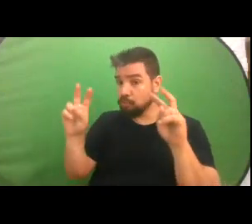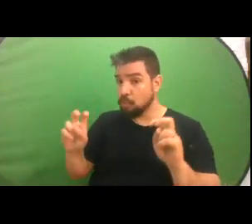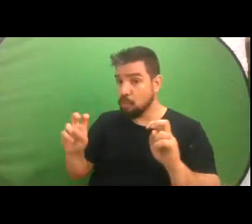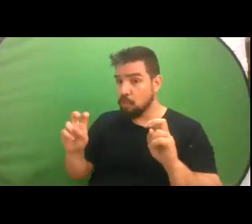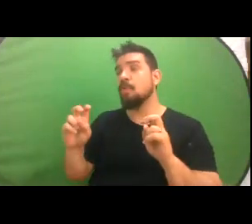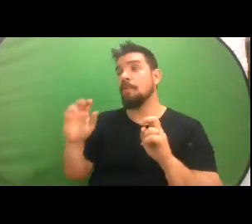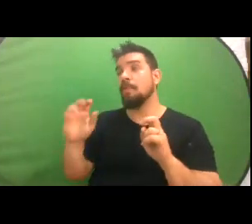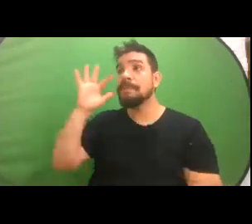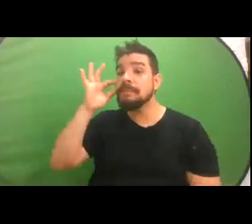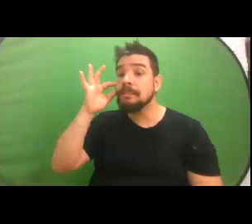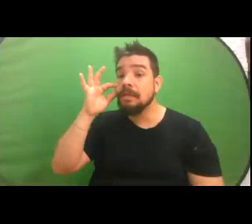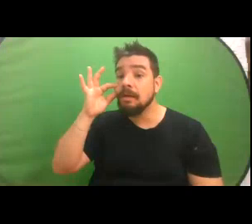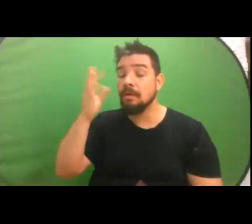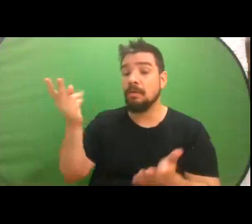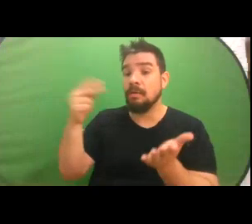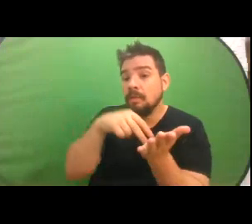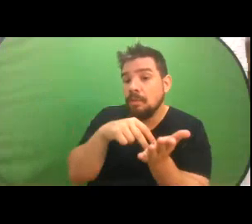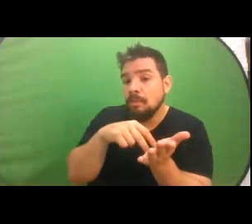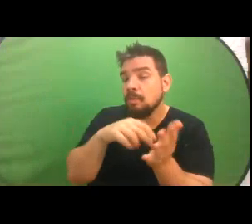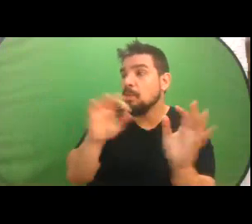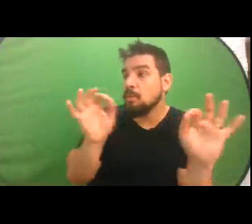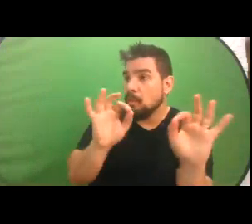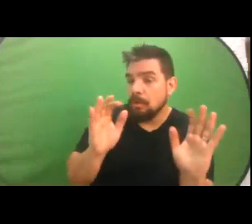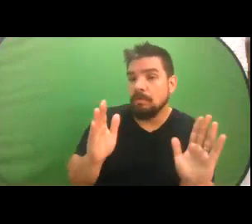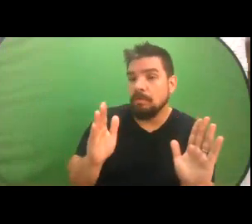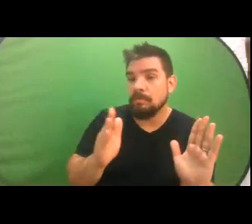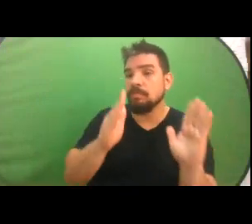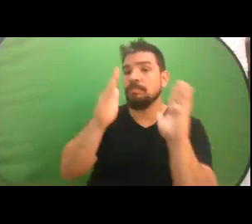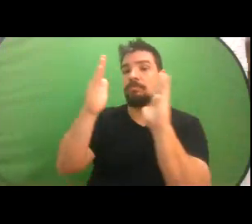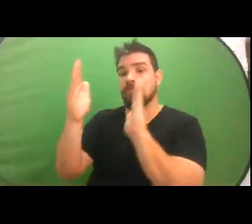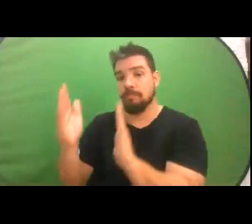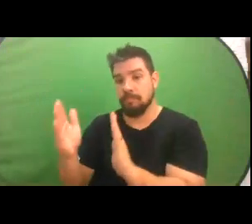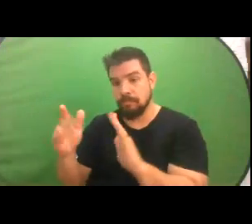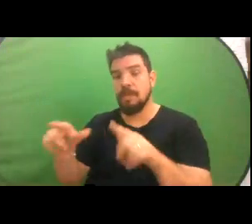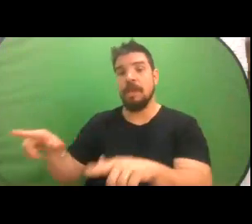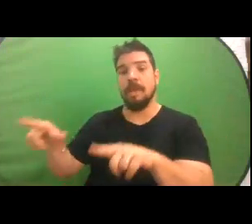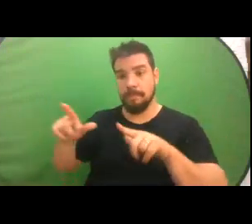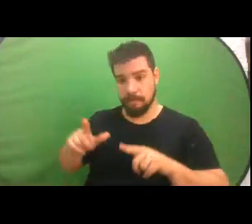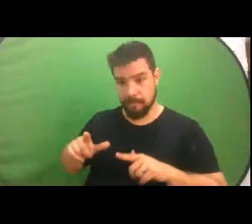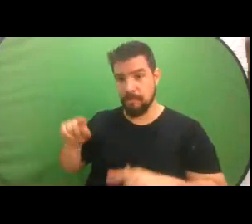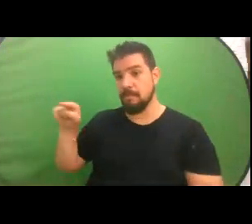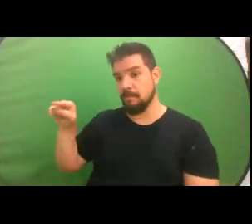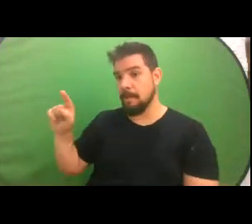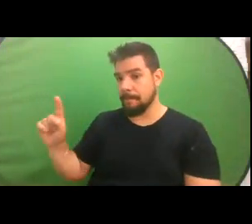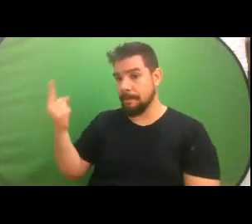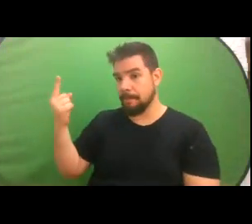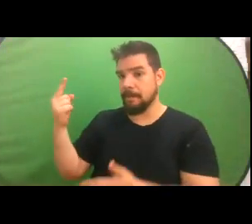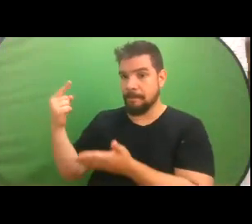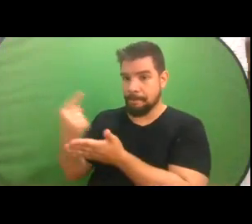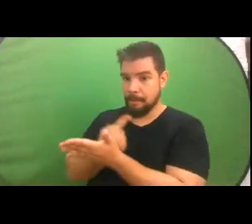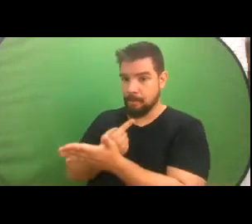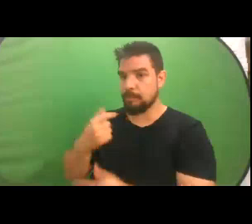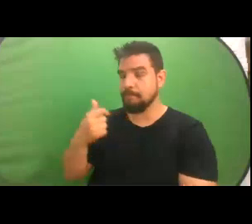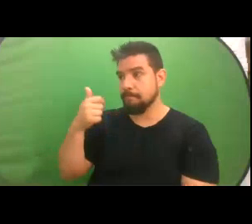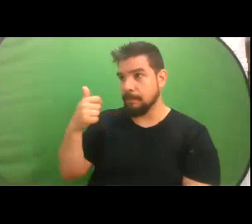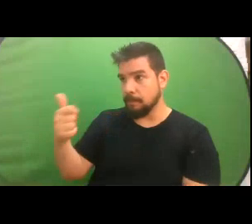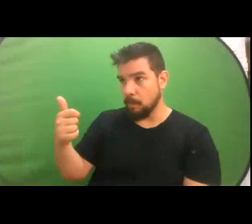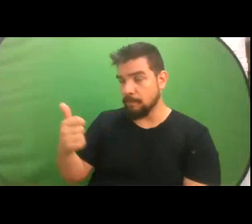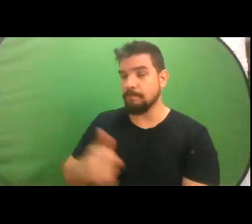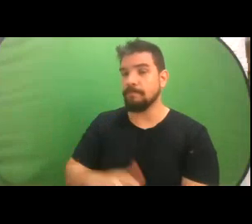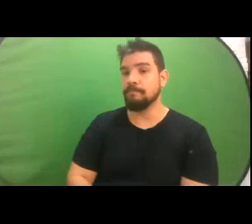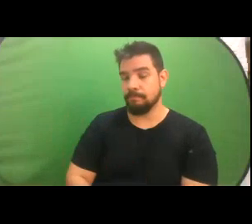encontro presencial, aí a gente vai passar para a questão das habilitações e você é a primeira inscrita, tá bom?